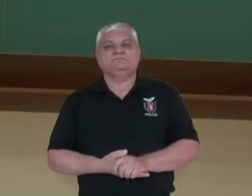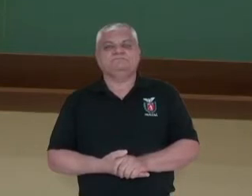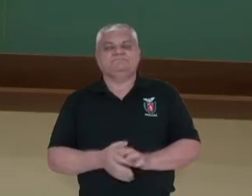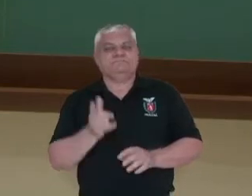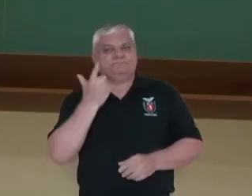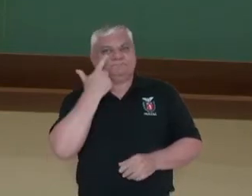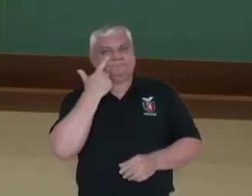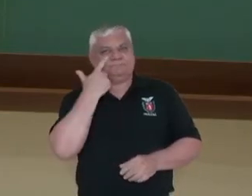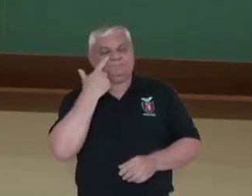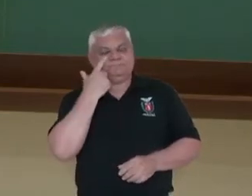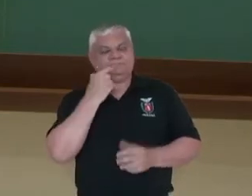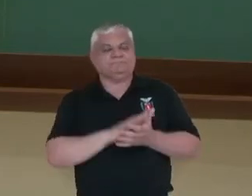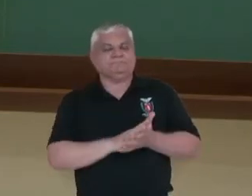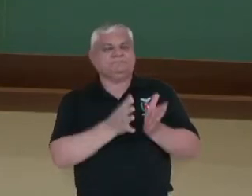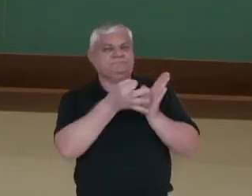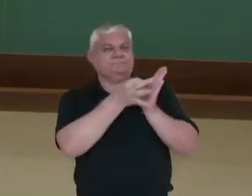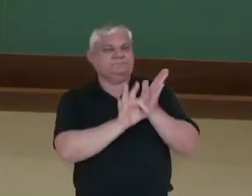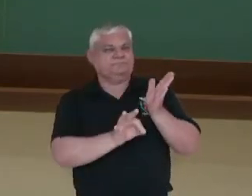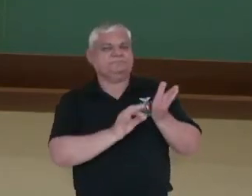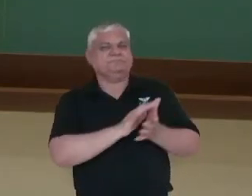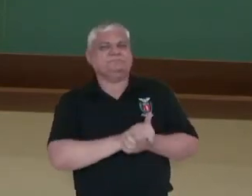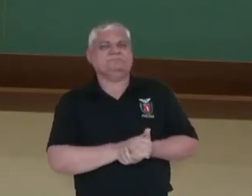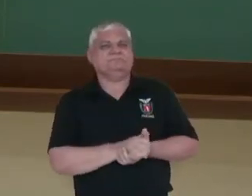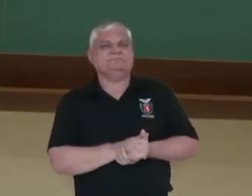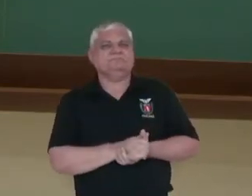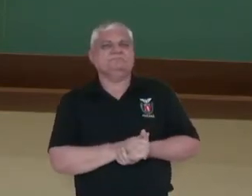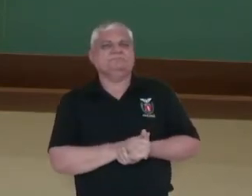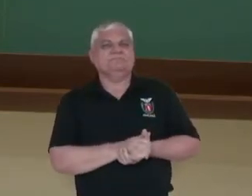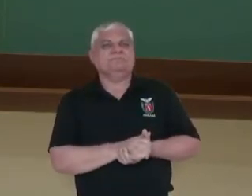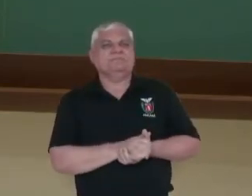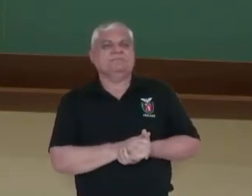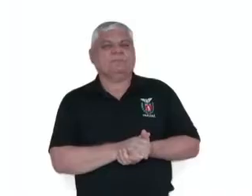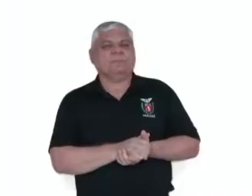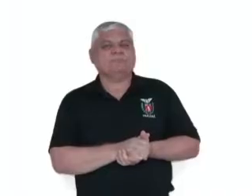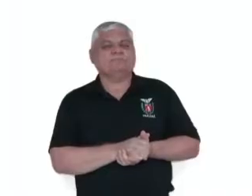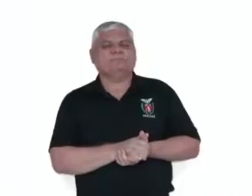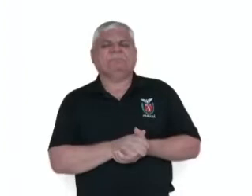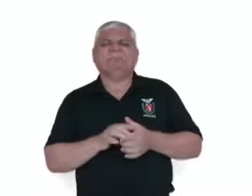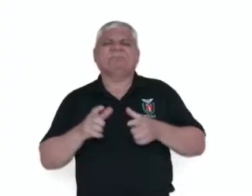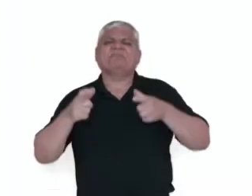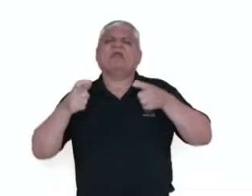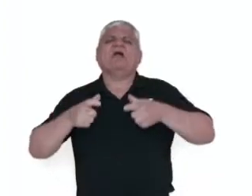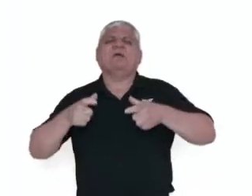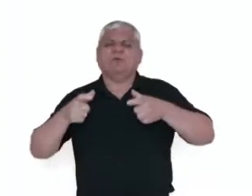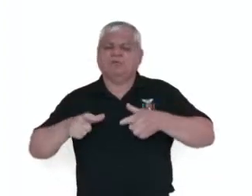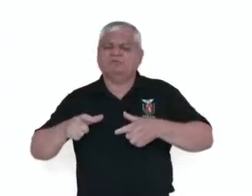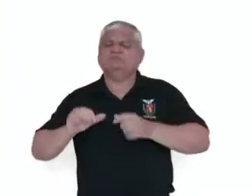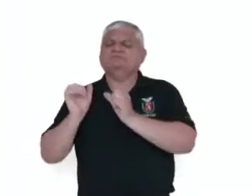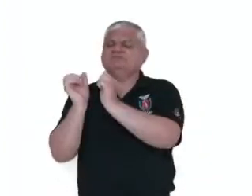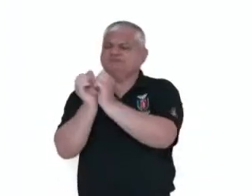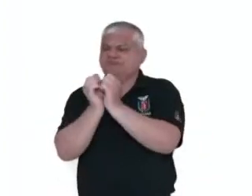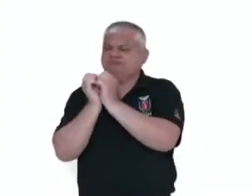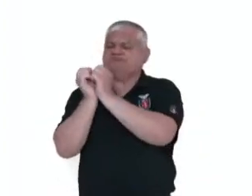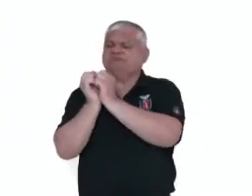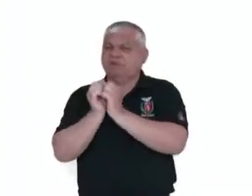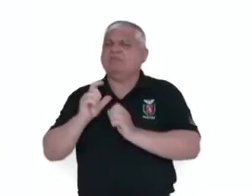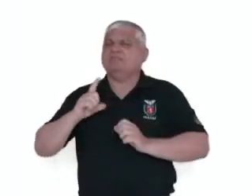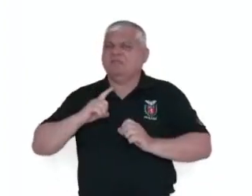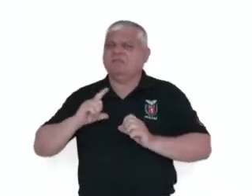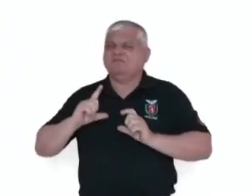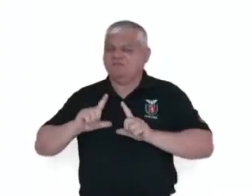Vamos lá então com a correção da nossa atividade, pessoal? Então veja bem, onde houve escravidão, houve